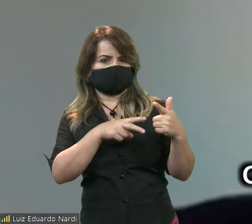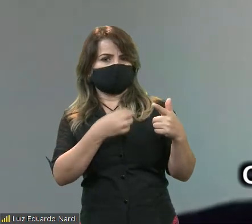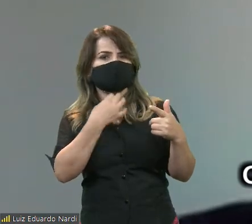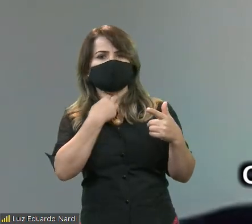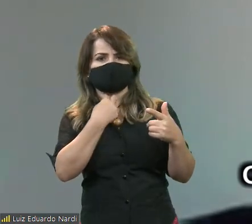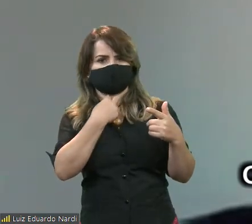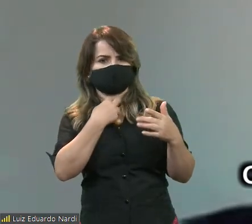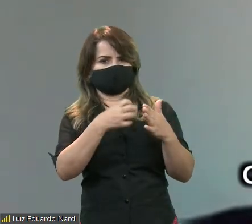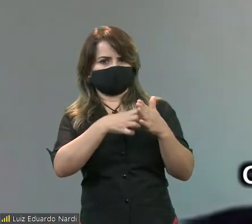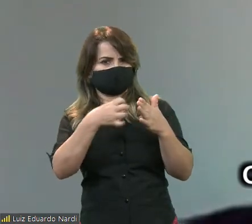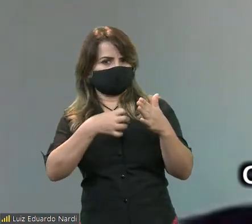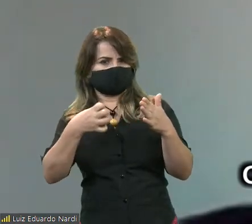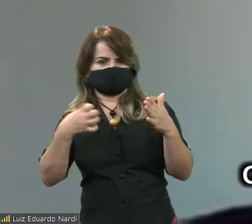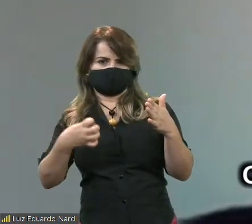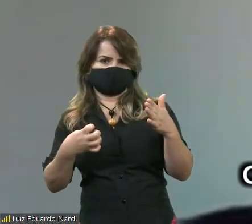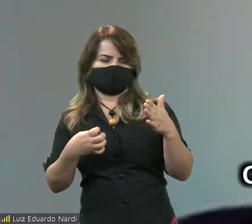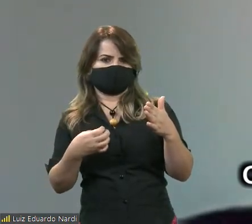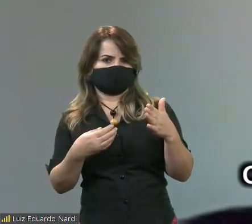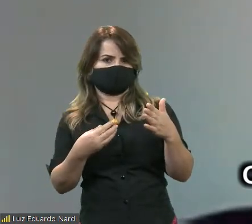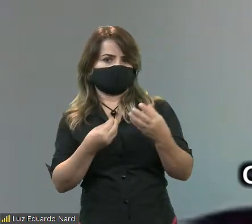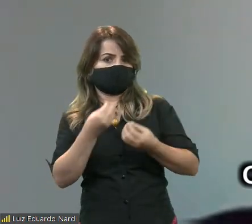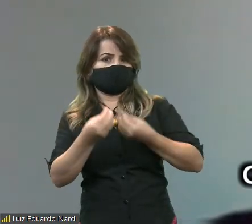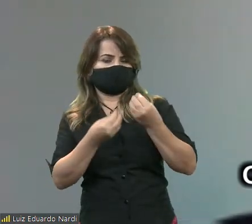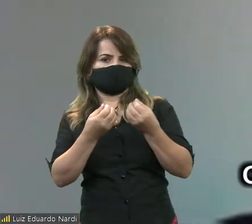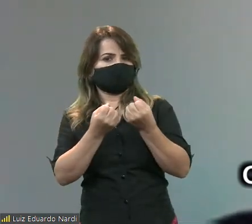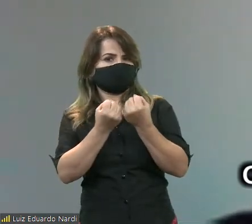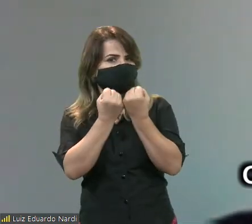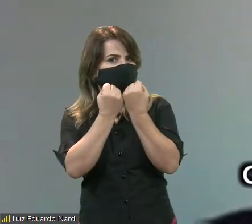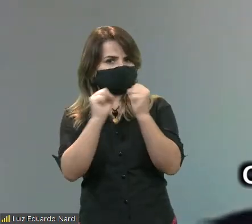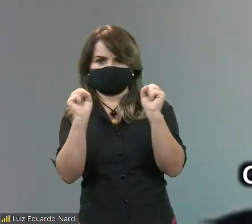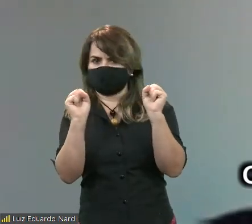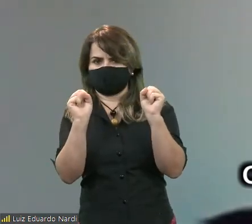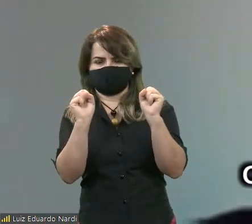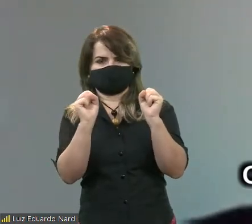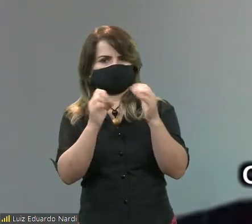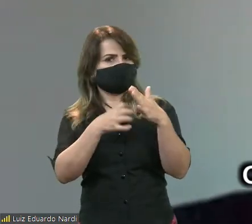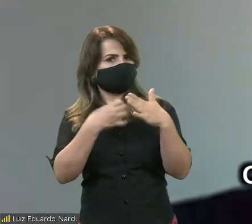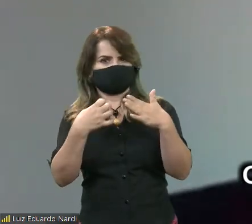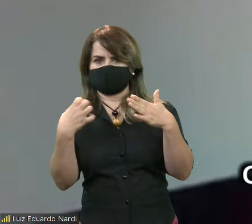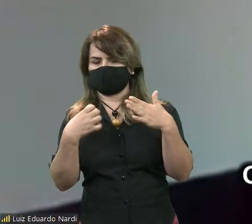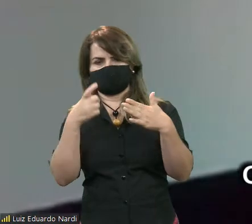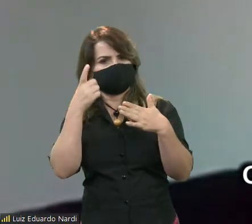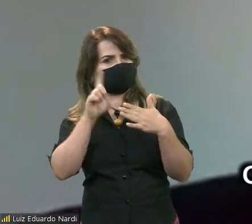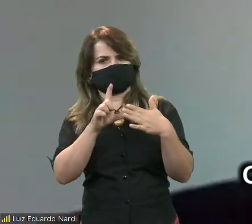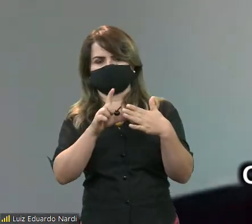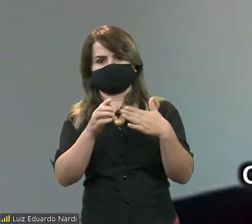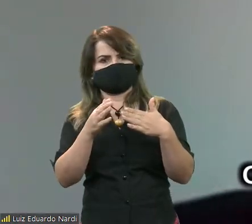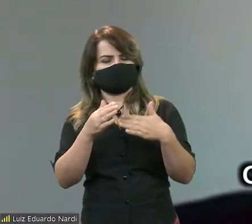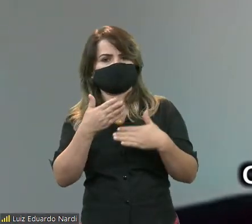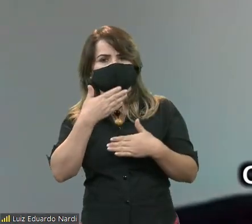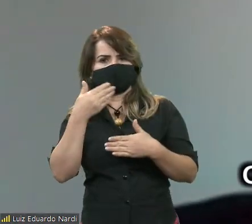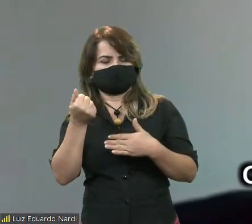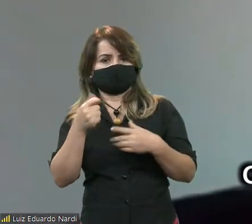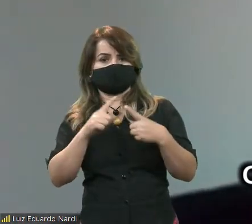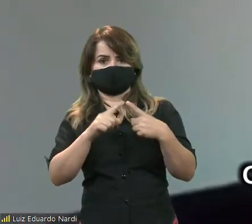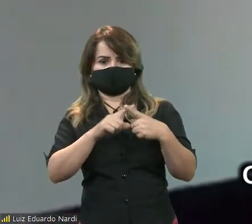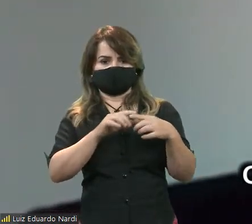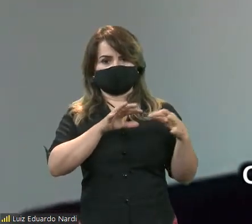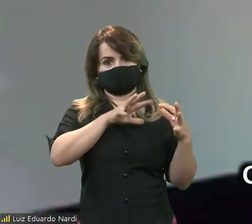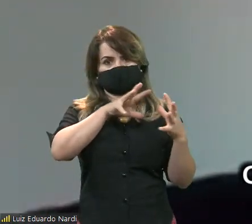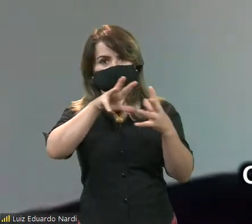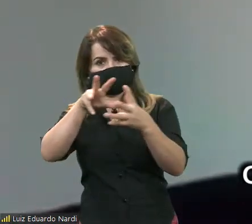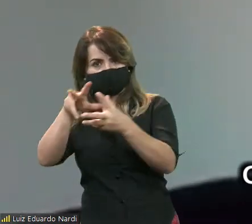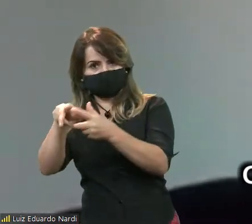para melhorar. É impossível se fazer uma emenda, porque ele abrange todas as secretarias e os